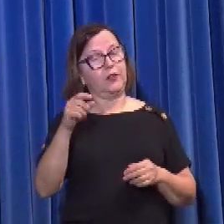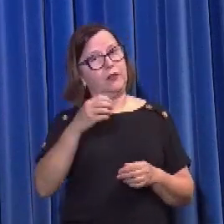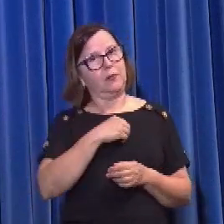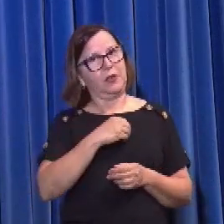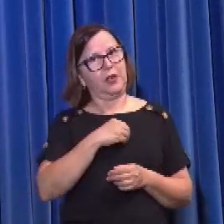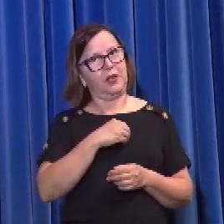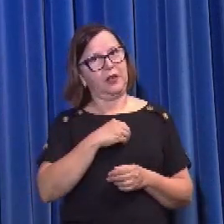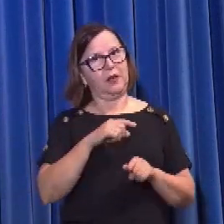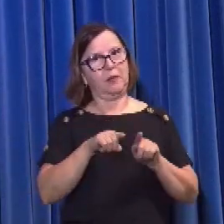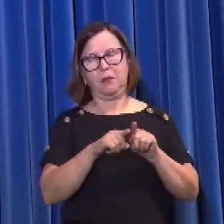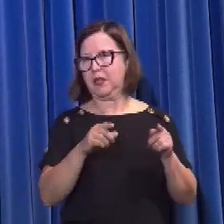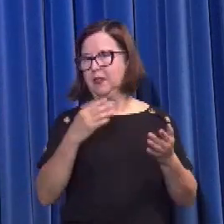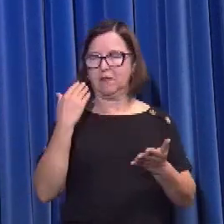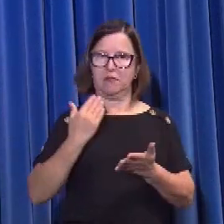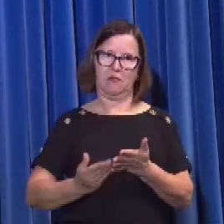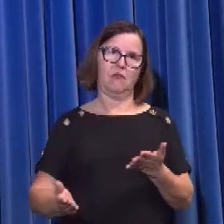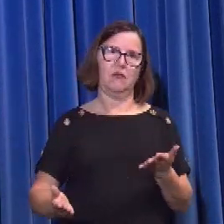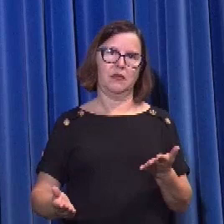se perder.